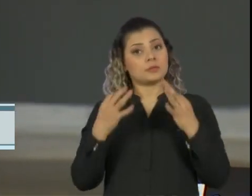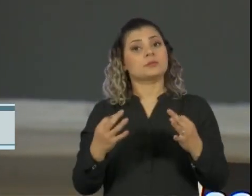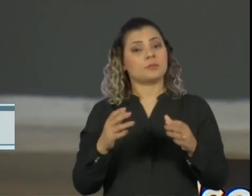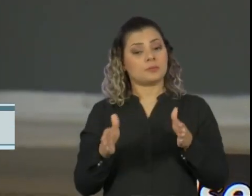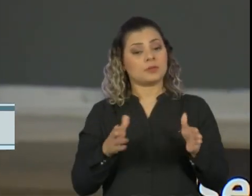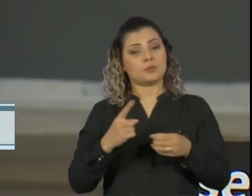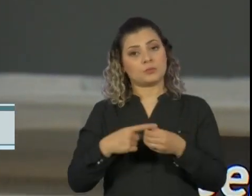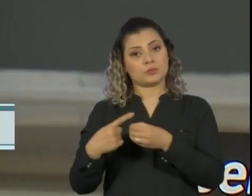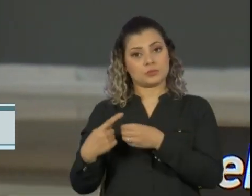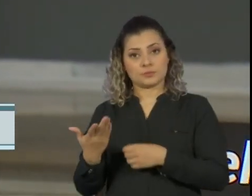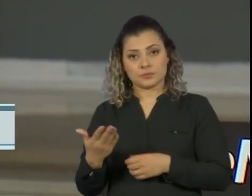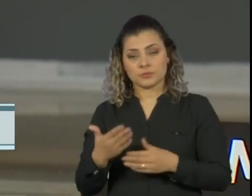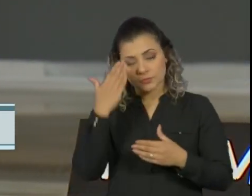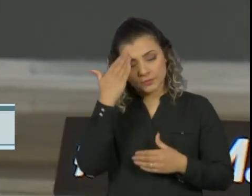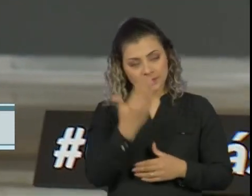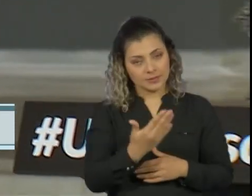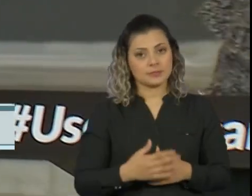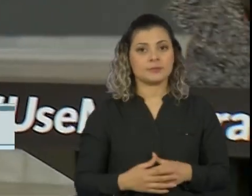obrigado.